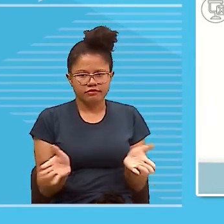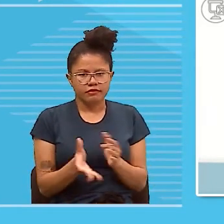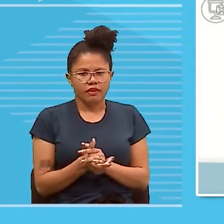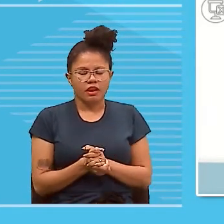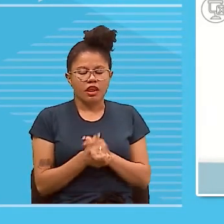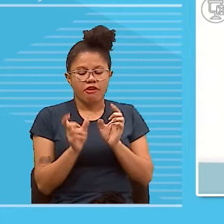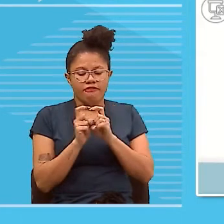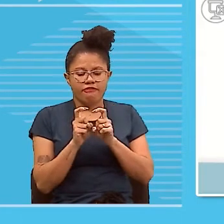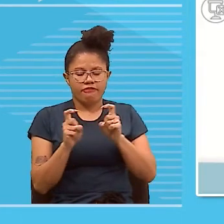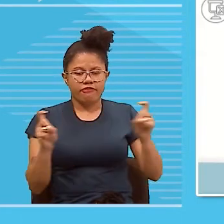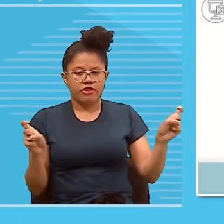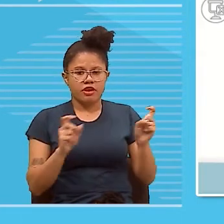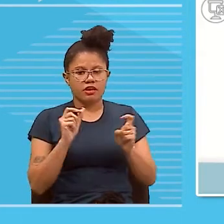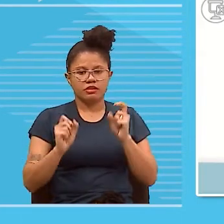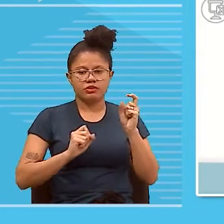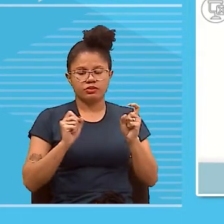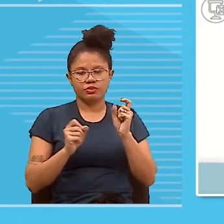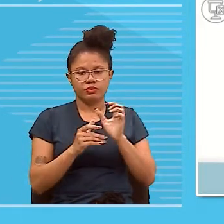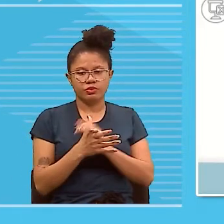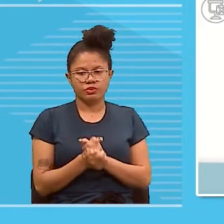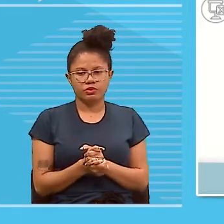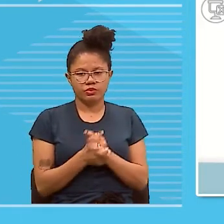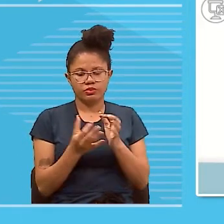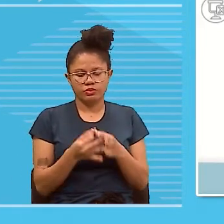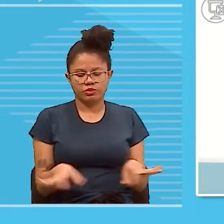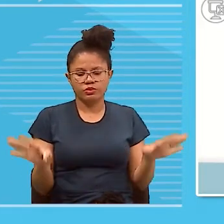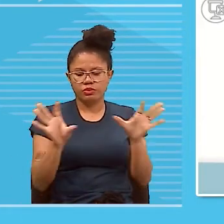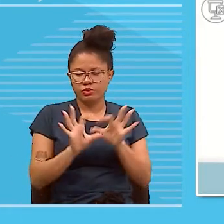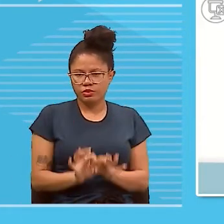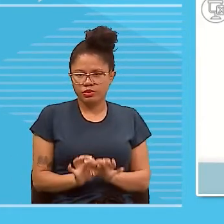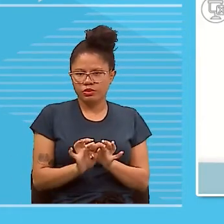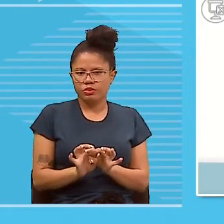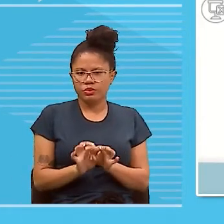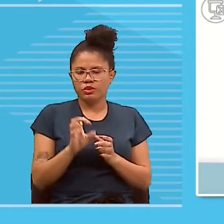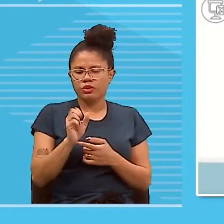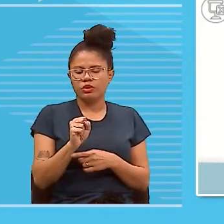orações que introduzem orações subordinadas substantivas